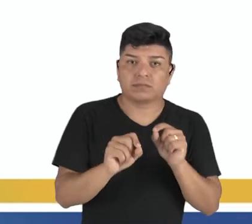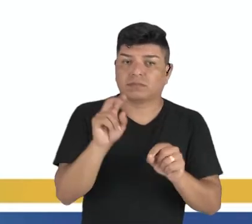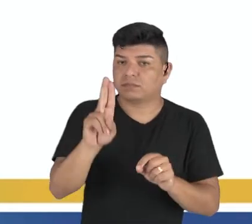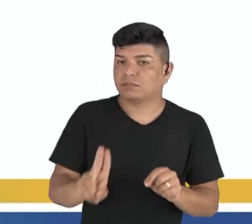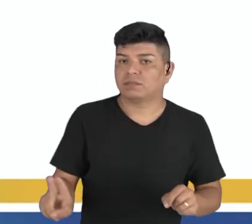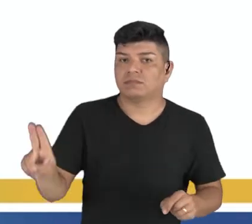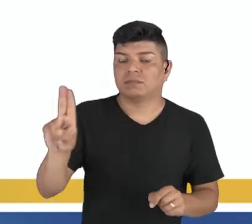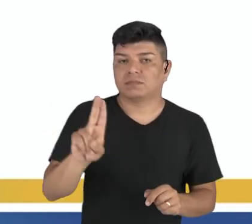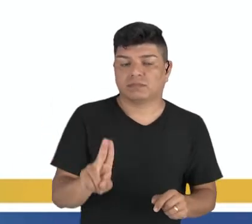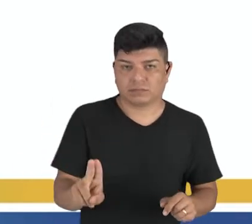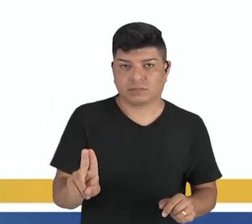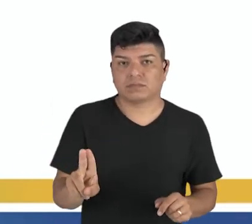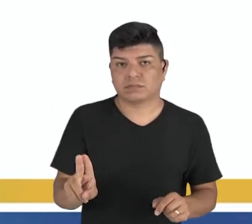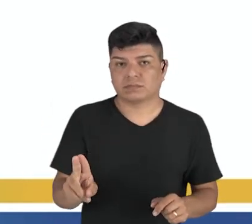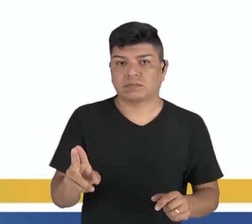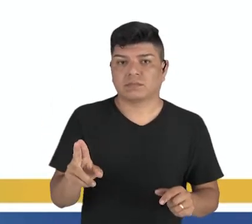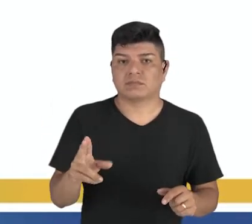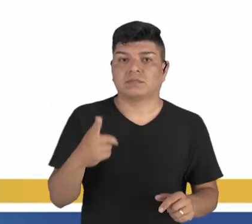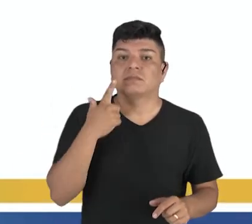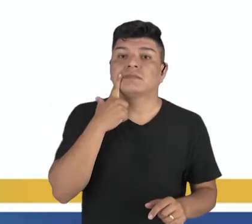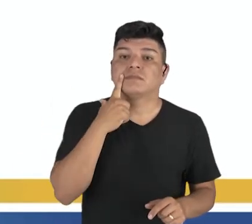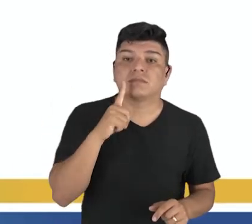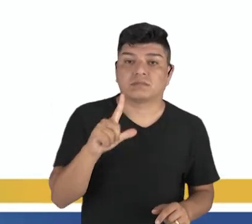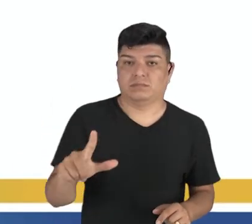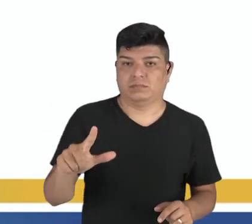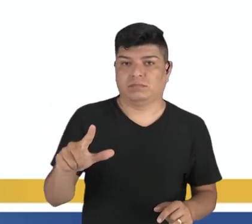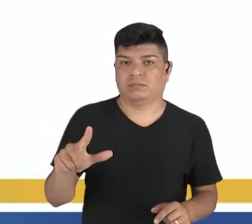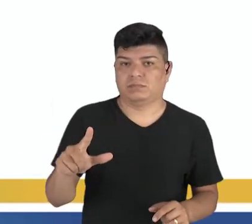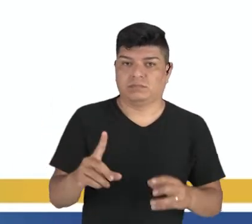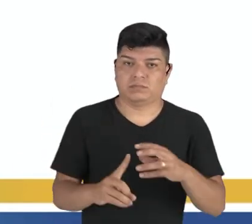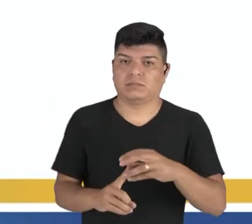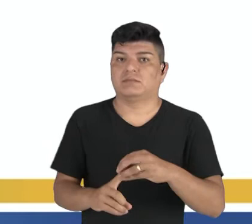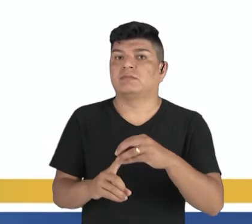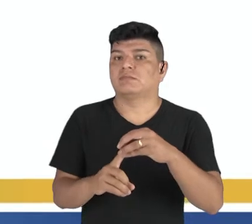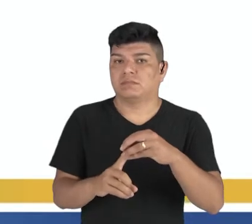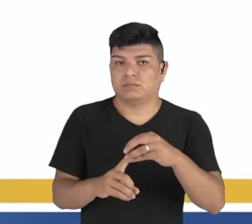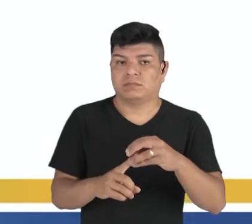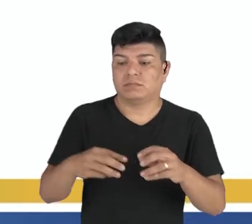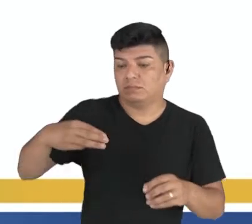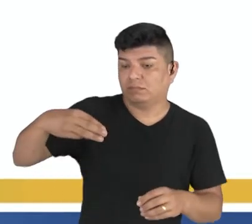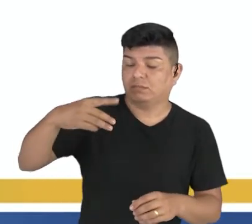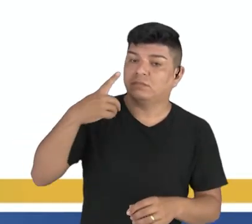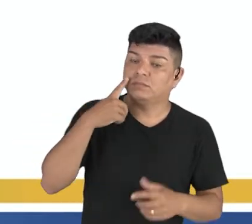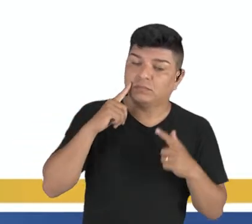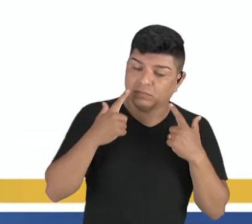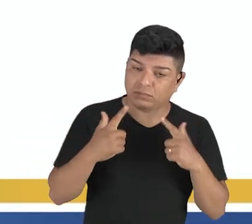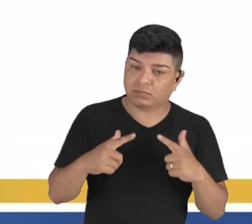nós utilizamos a língua materna e a linguagem matemática, que ela é